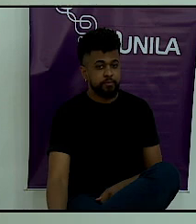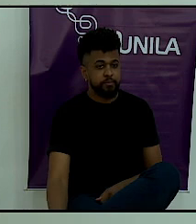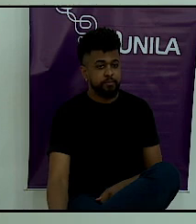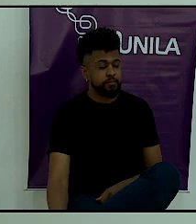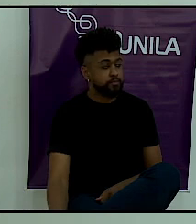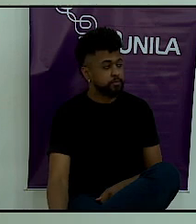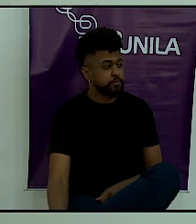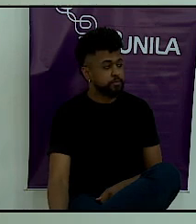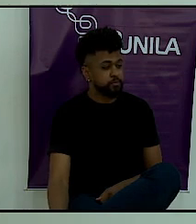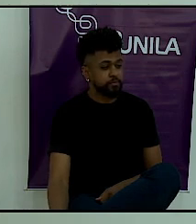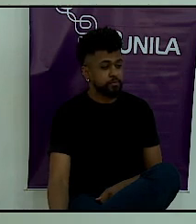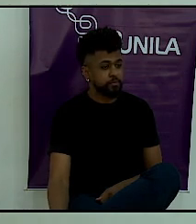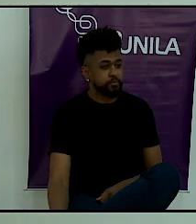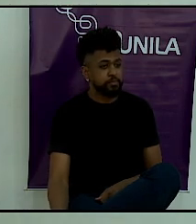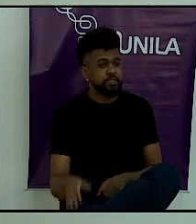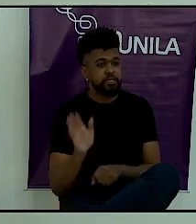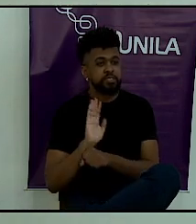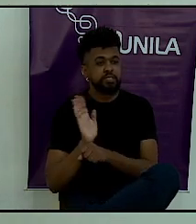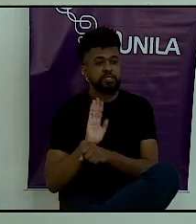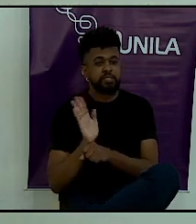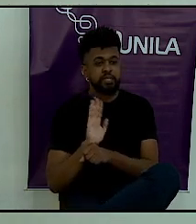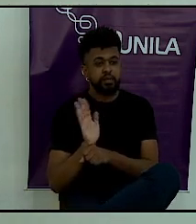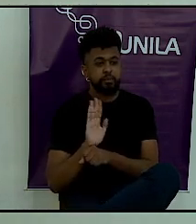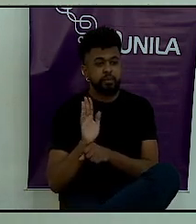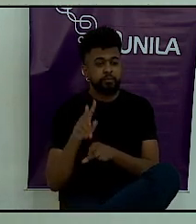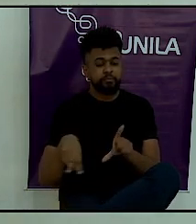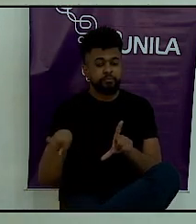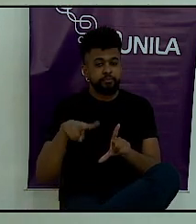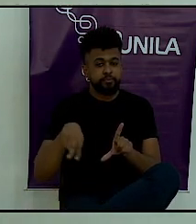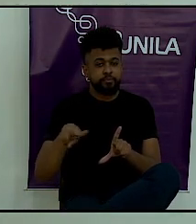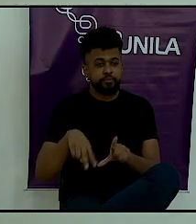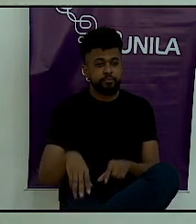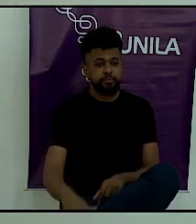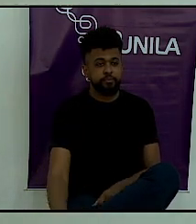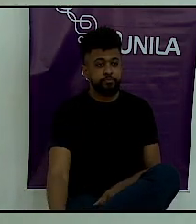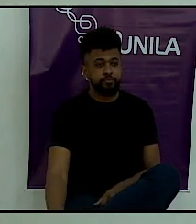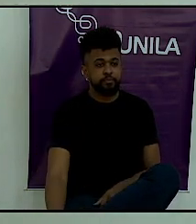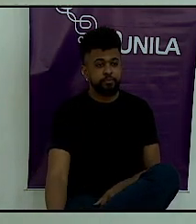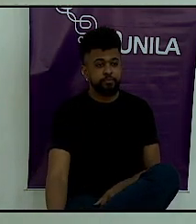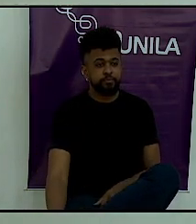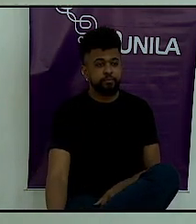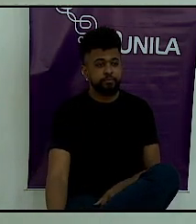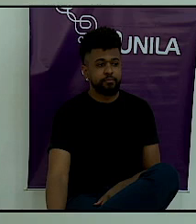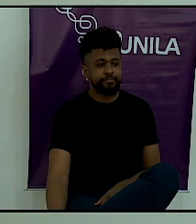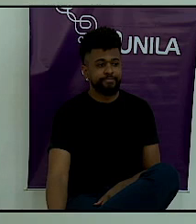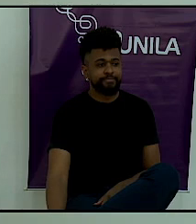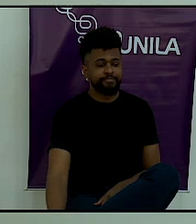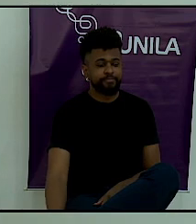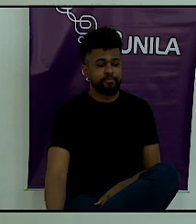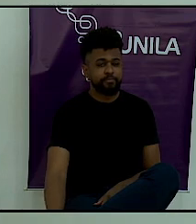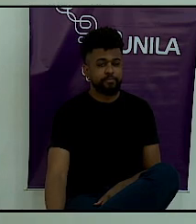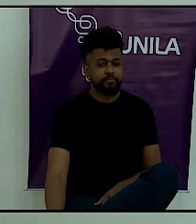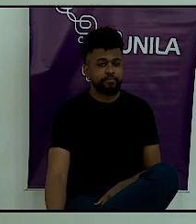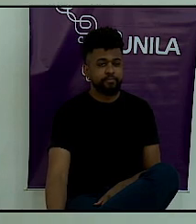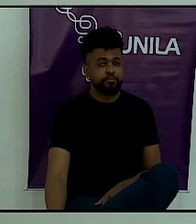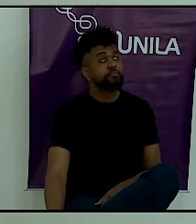Ação número 5, cinema e audiovisual. A gente tem o professor Eduardo e a professora Virgínia. Não sei se querem os dois. Fiquem...